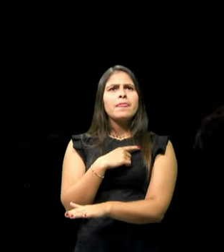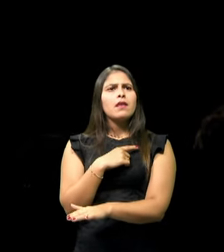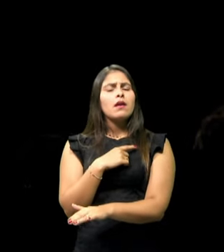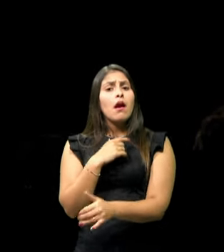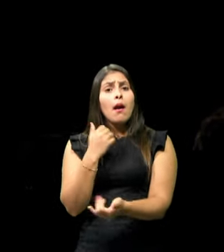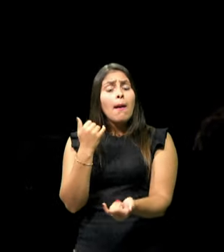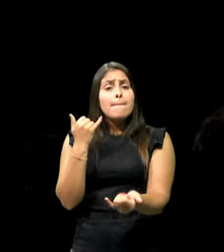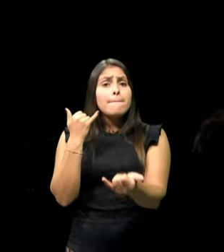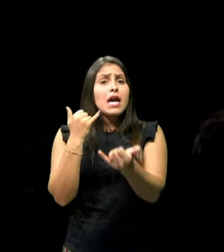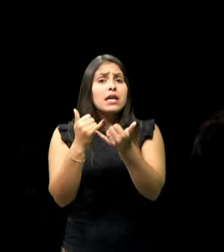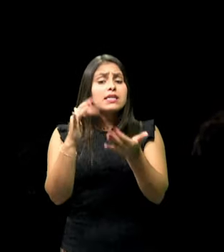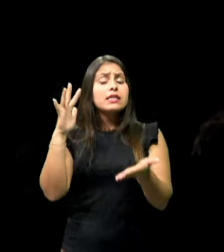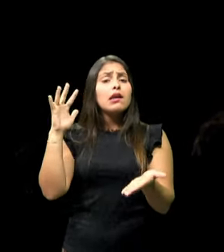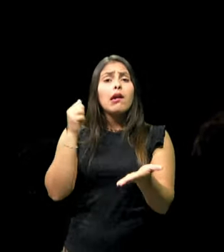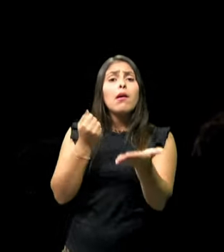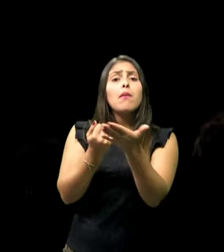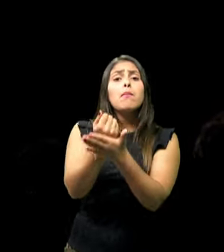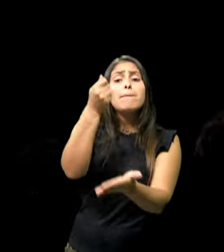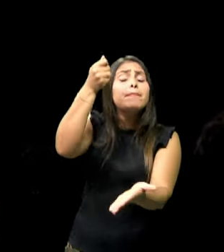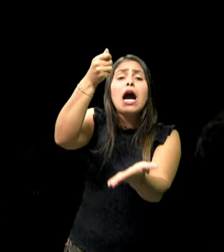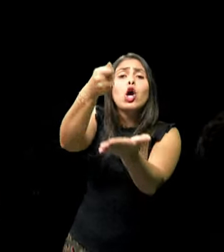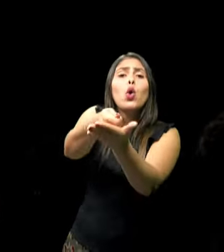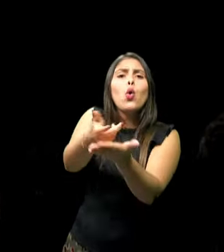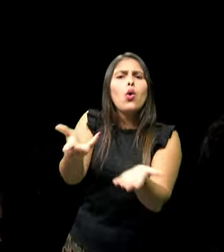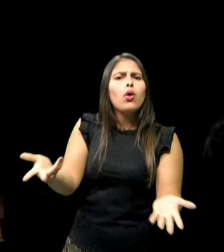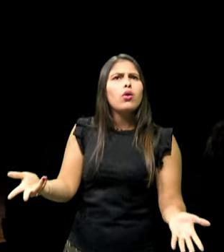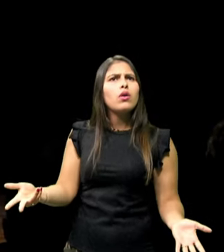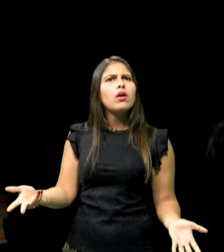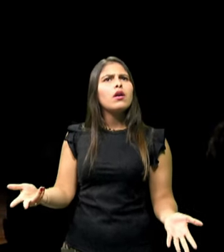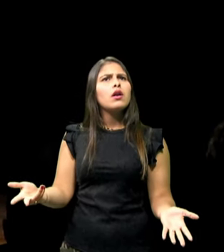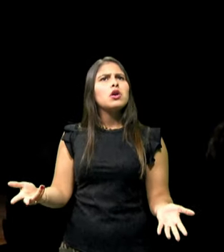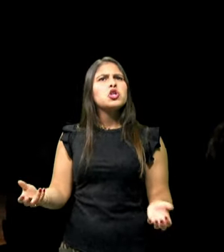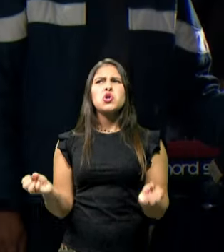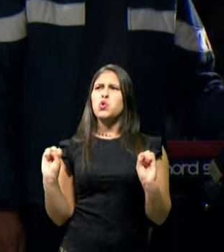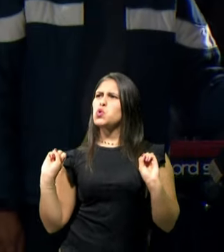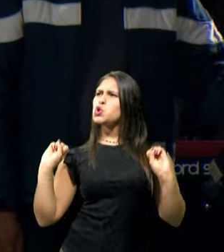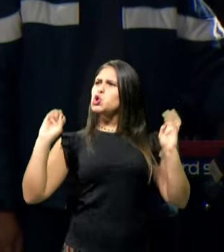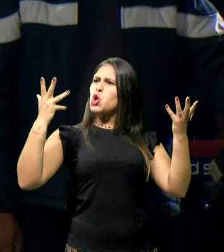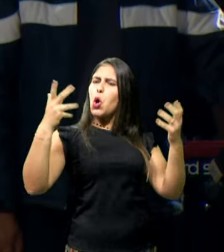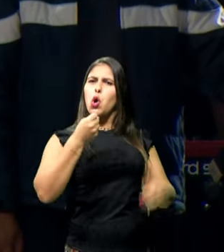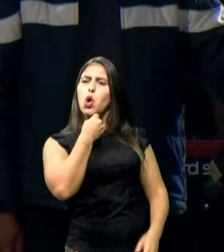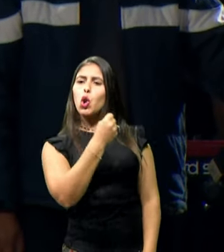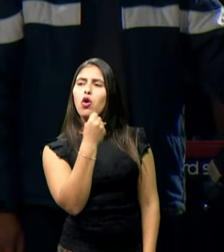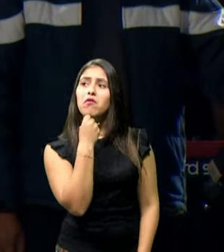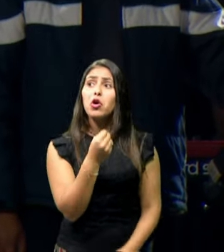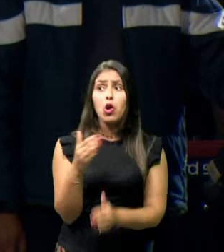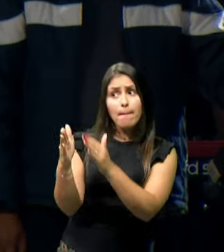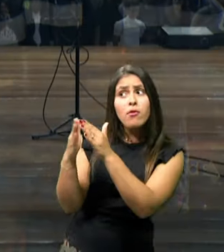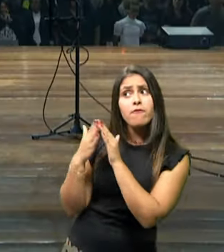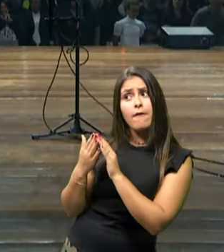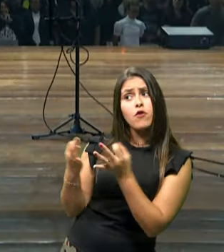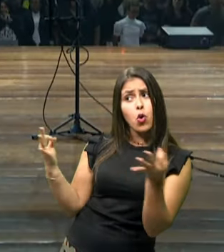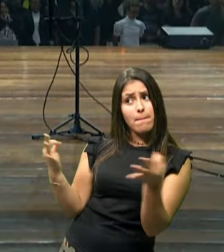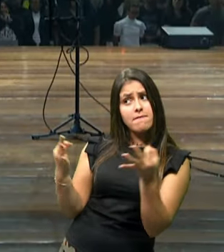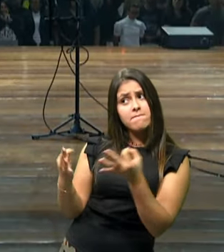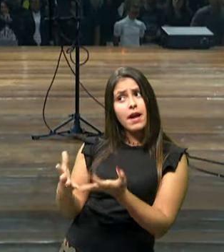parece que pagaram ingresso. Vai começar o show, ó, pessoal do louvor, por favor, hein? Coisa